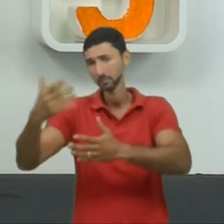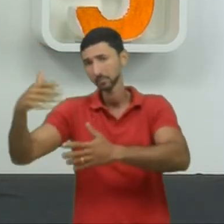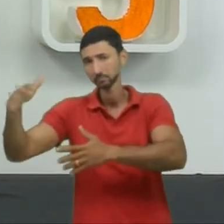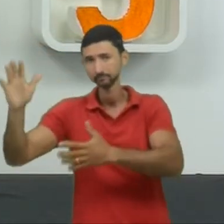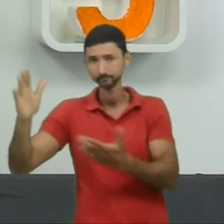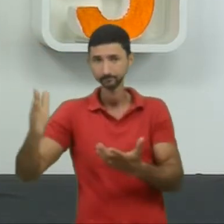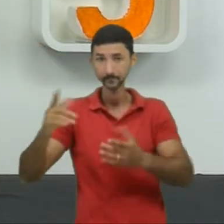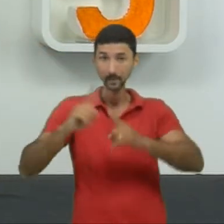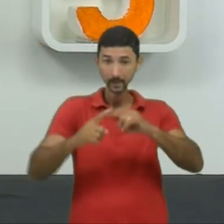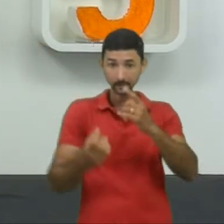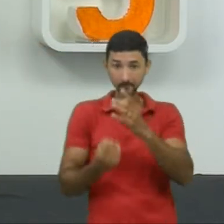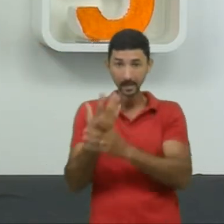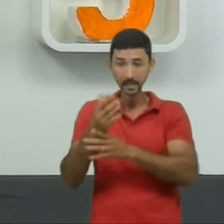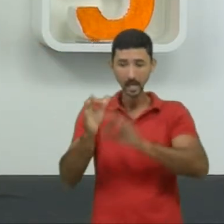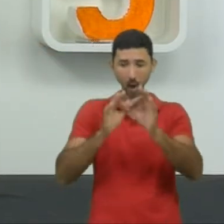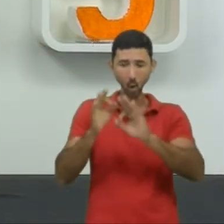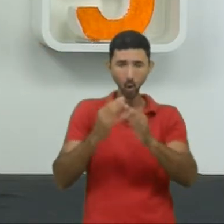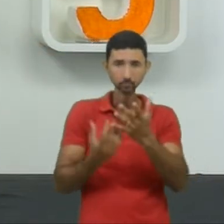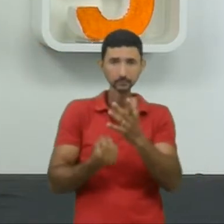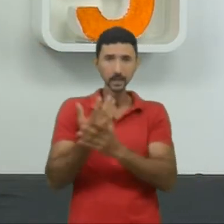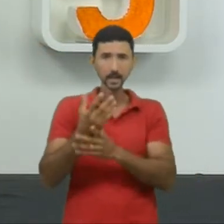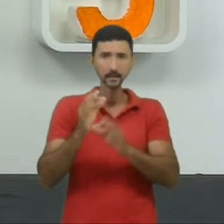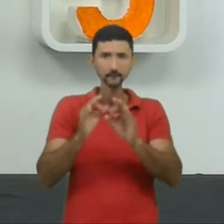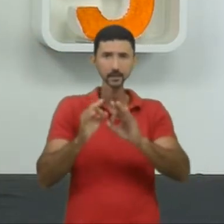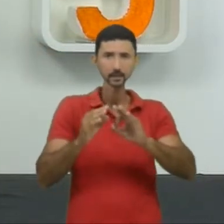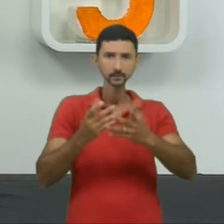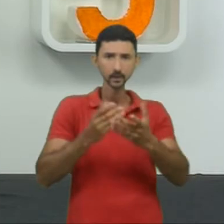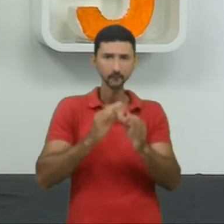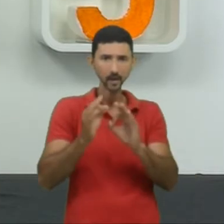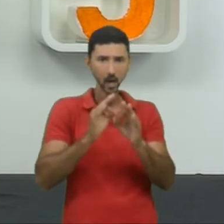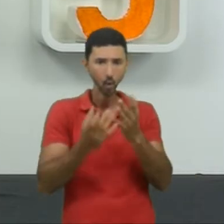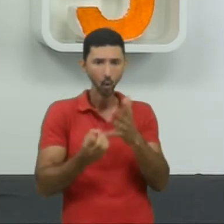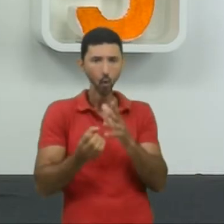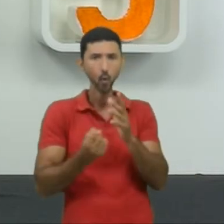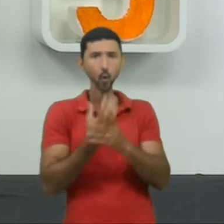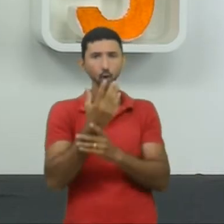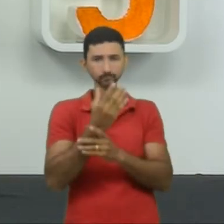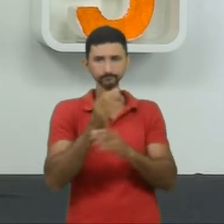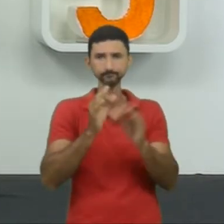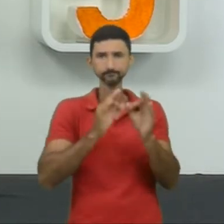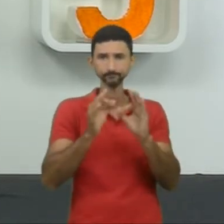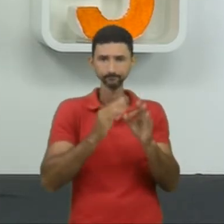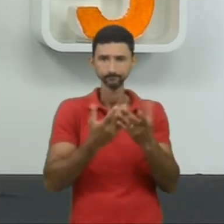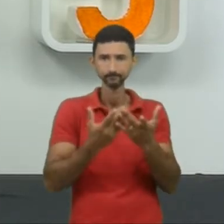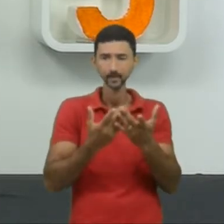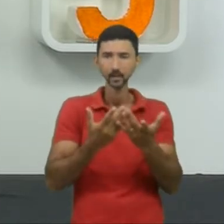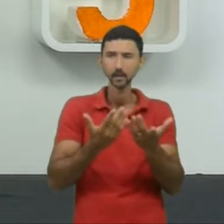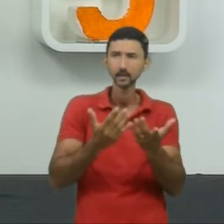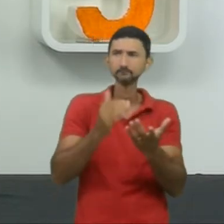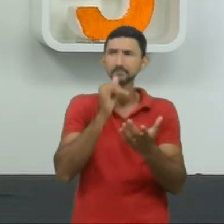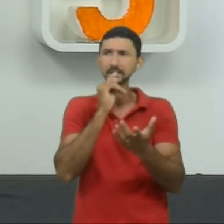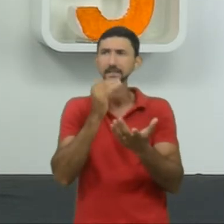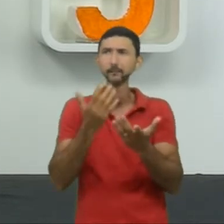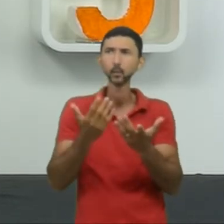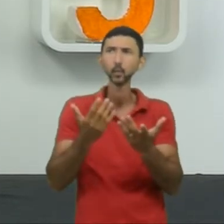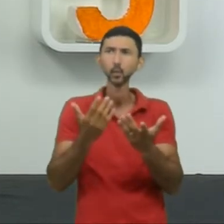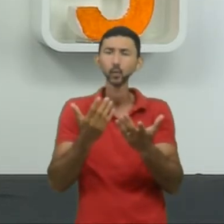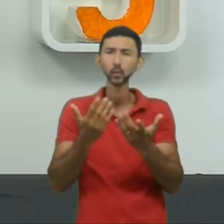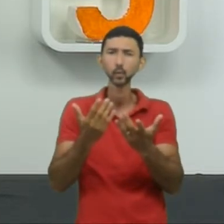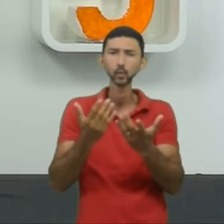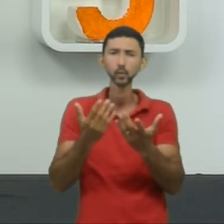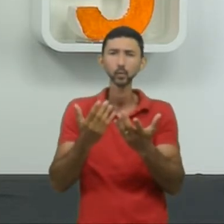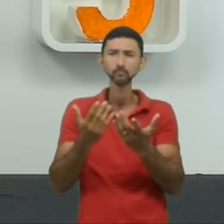vai criar um meio, vamos dizer assim, criar não, a gente vai redescobrir um meio, de modo que a gente